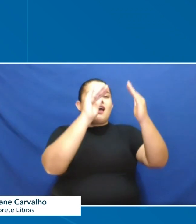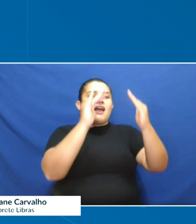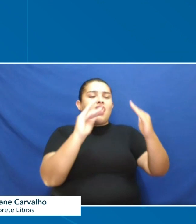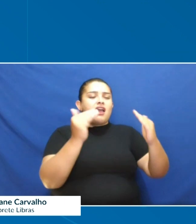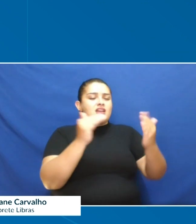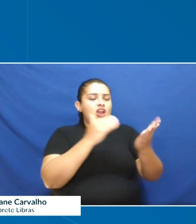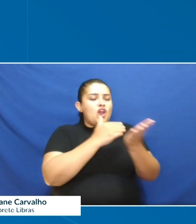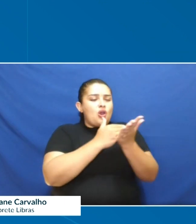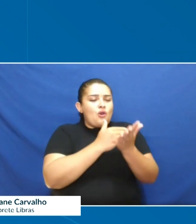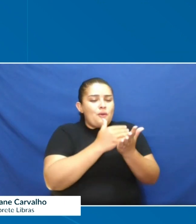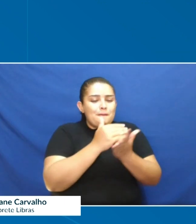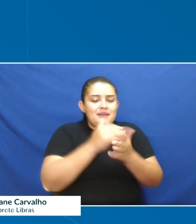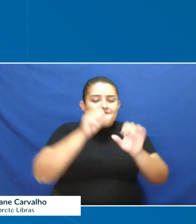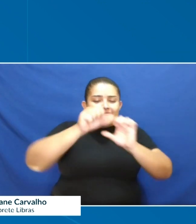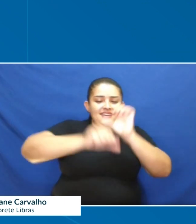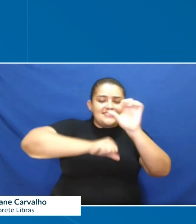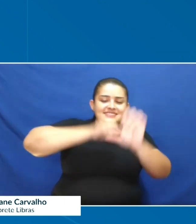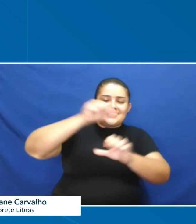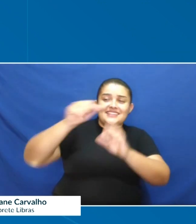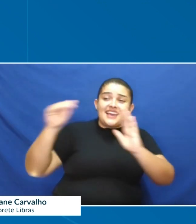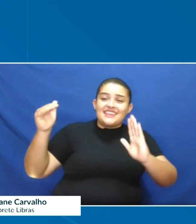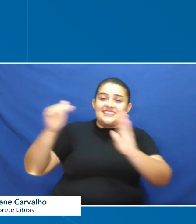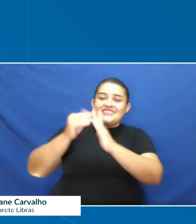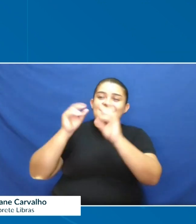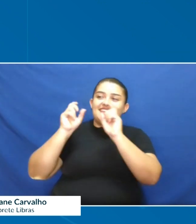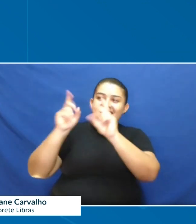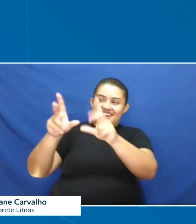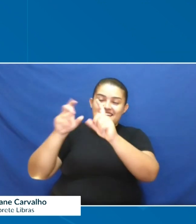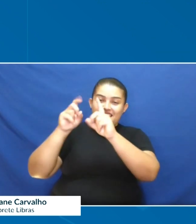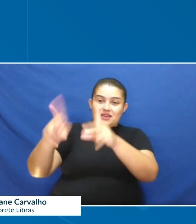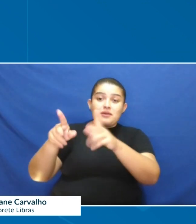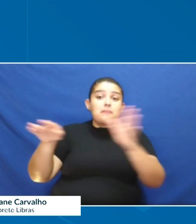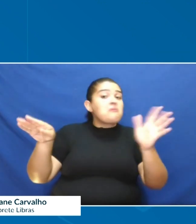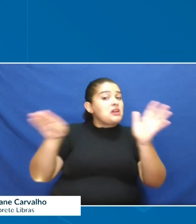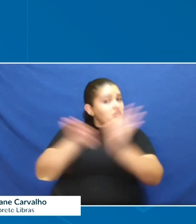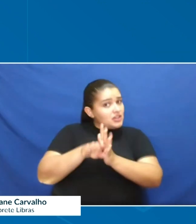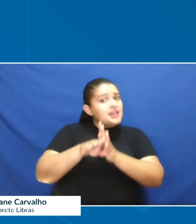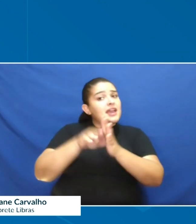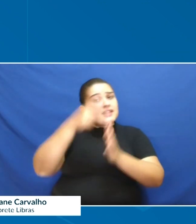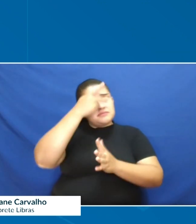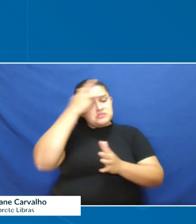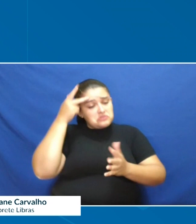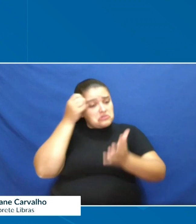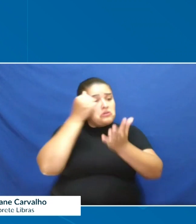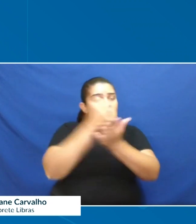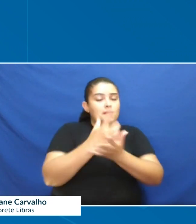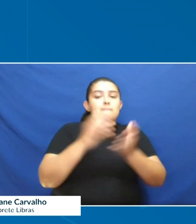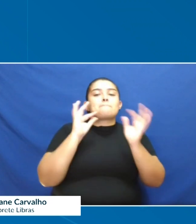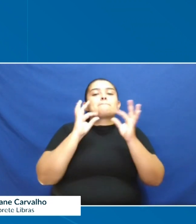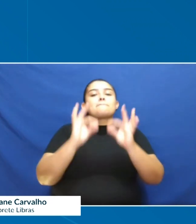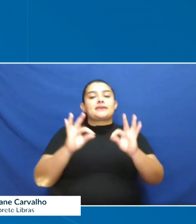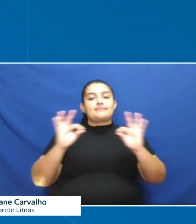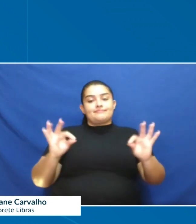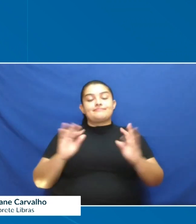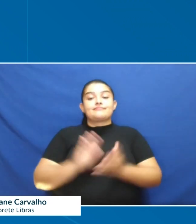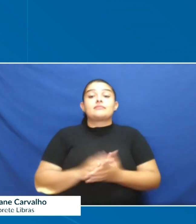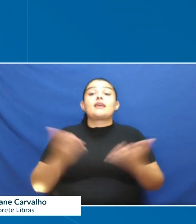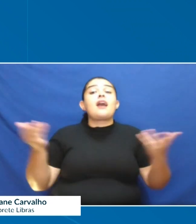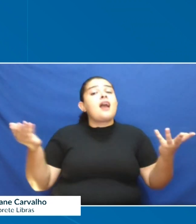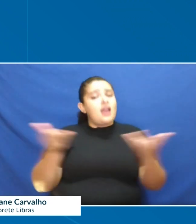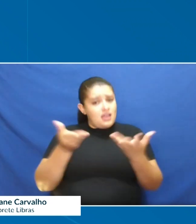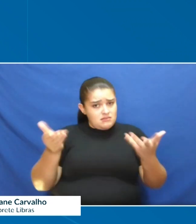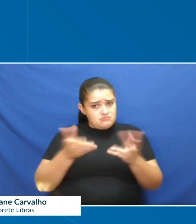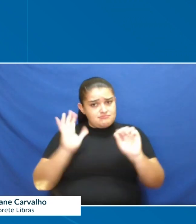transformação, saída do produto, para que chegue da melhor forma para o cliente final. E principalmente em pandemia, que acaba reduzindo um